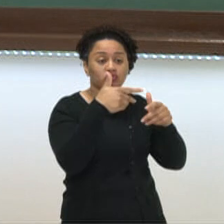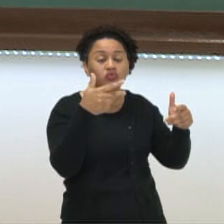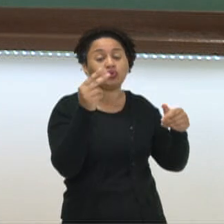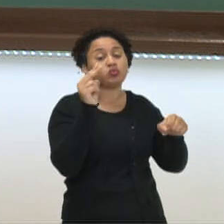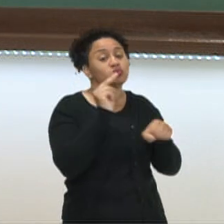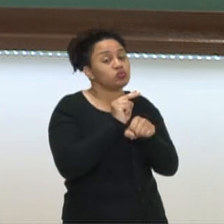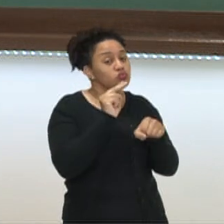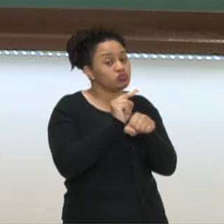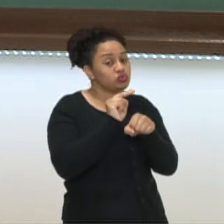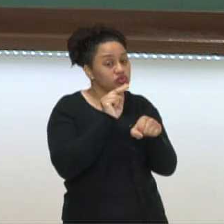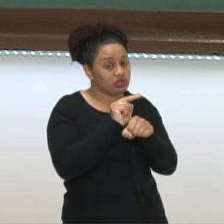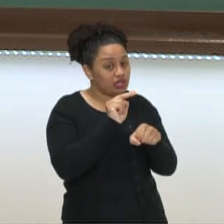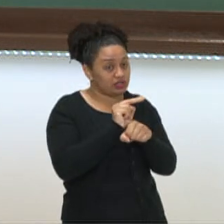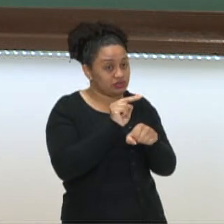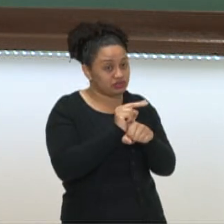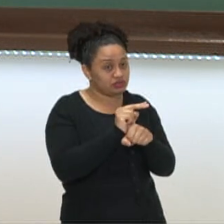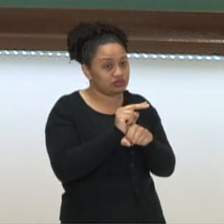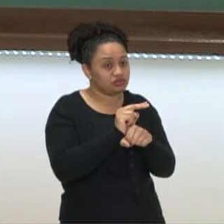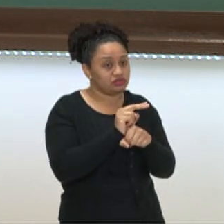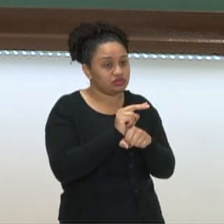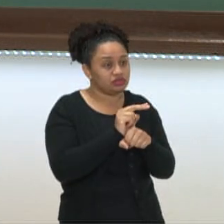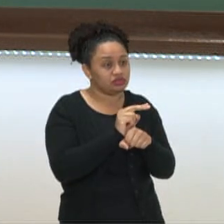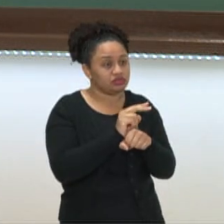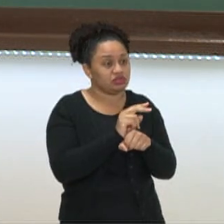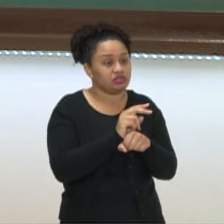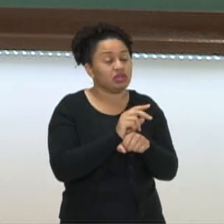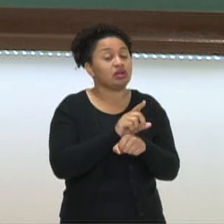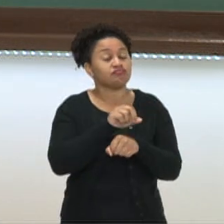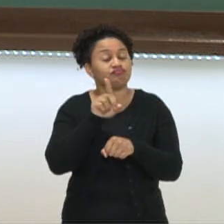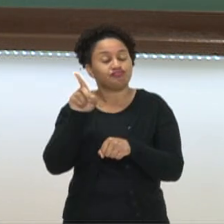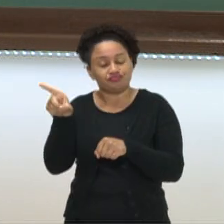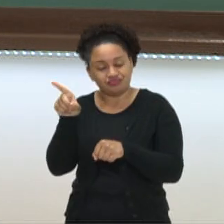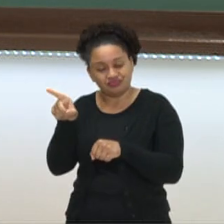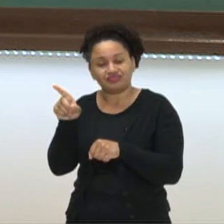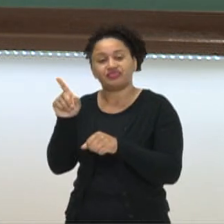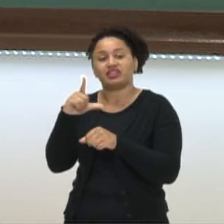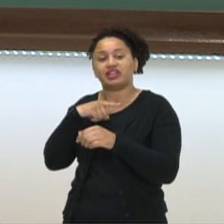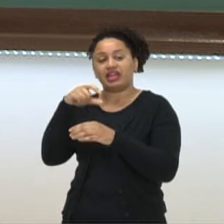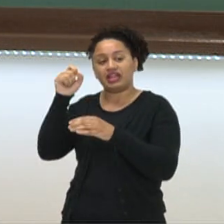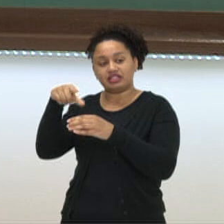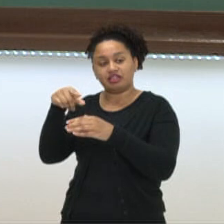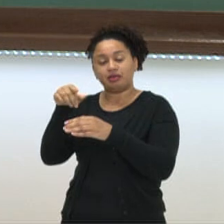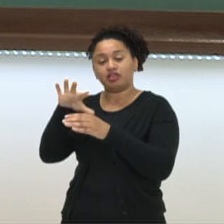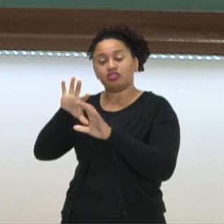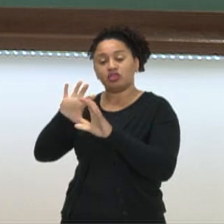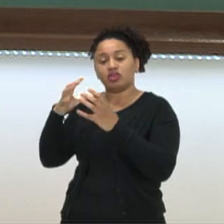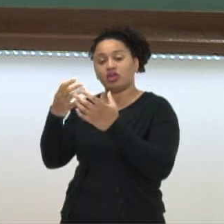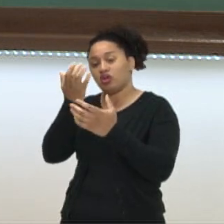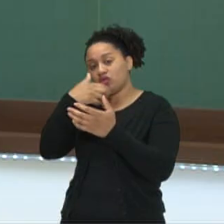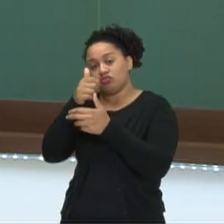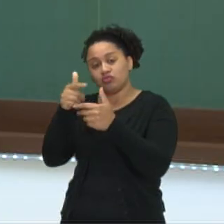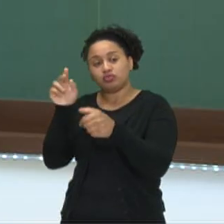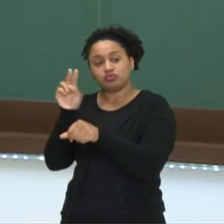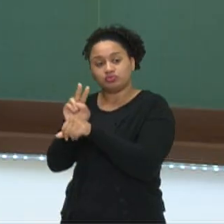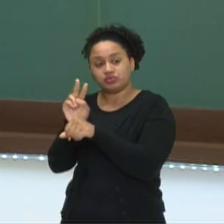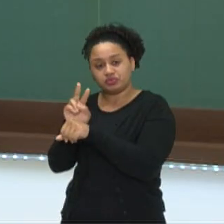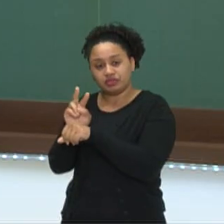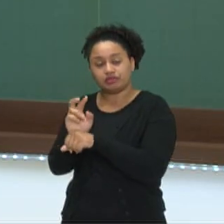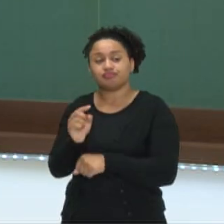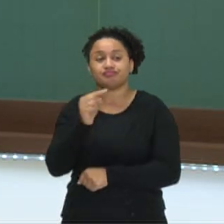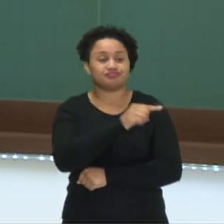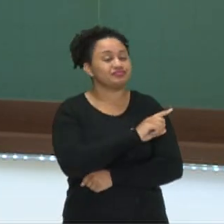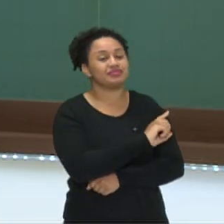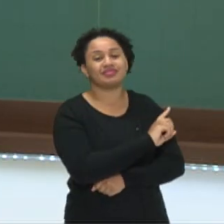As angiospermas possuem a semente delas protegida pelo fruto. E as gimnospermas